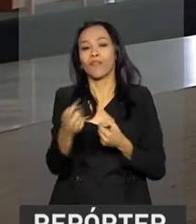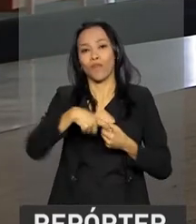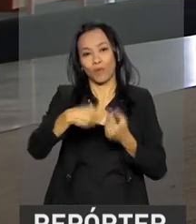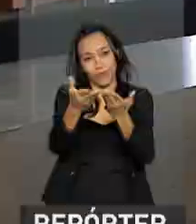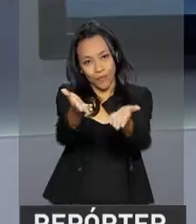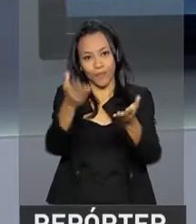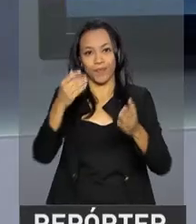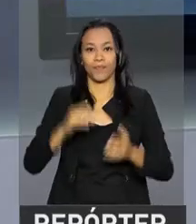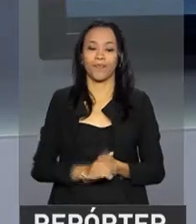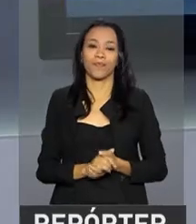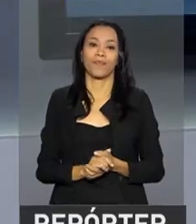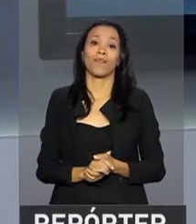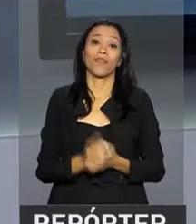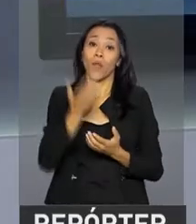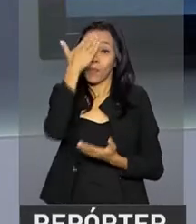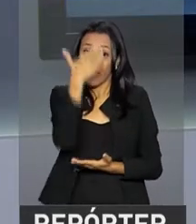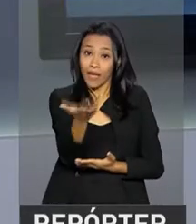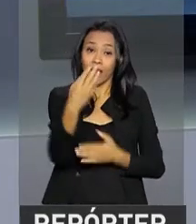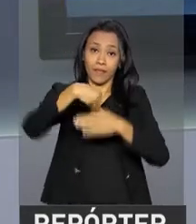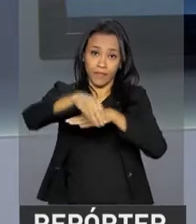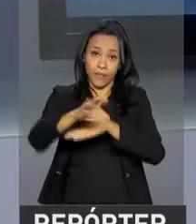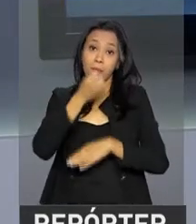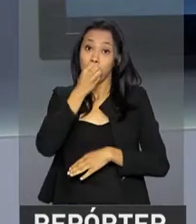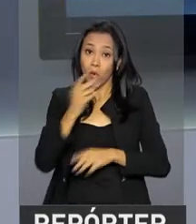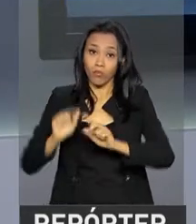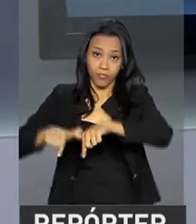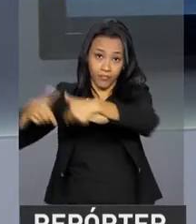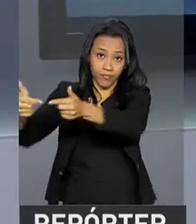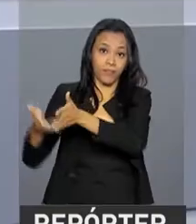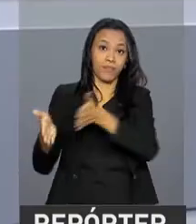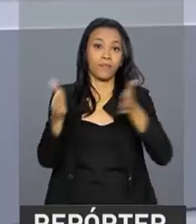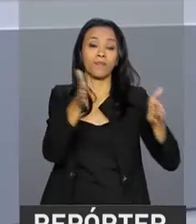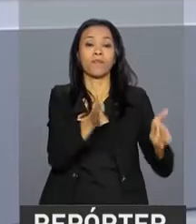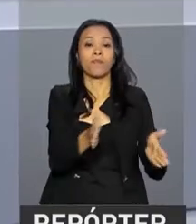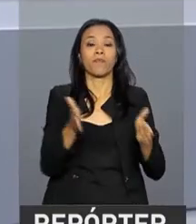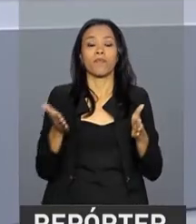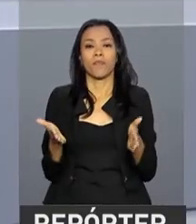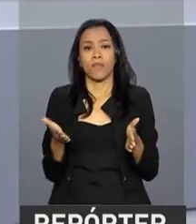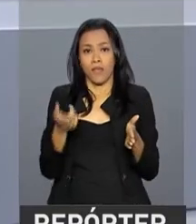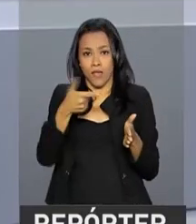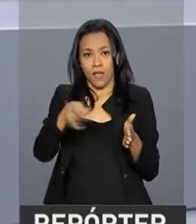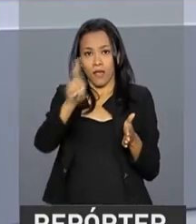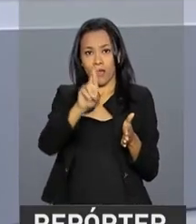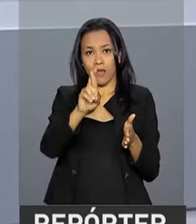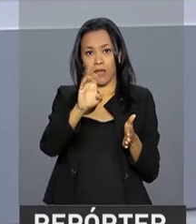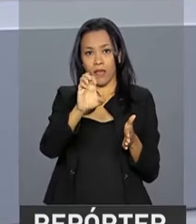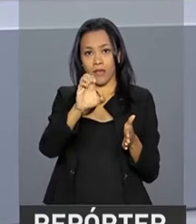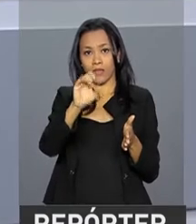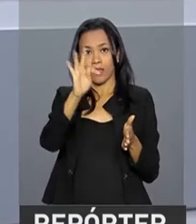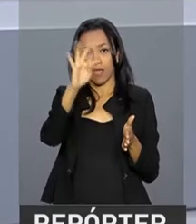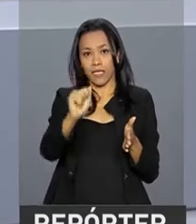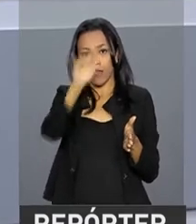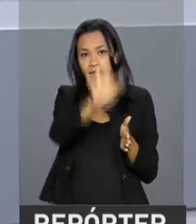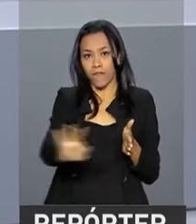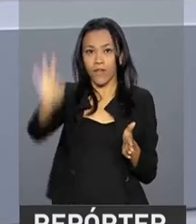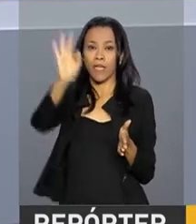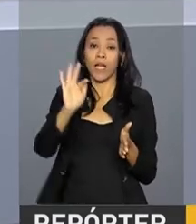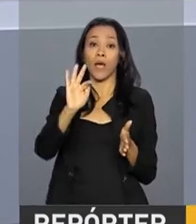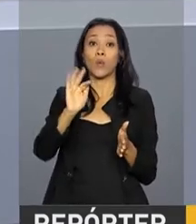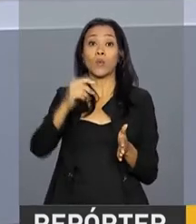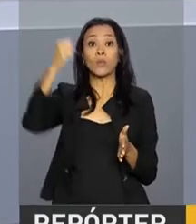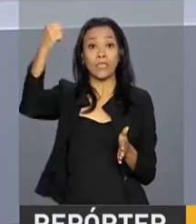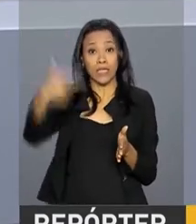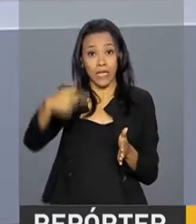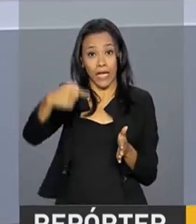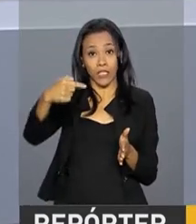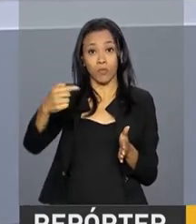isso muito obrigada paulo pelas informações bom trabalho pra você a receita federal paga hoje o sétimo e último lote